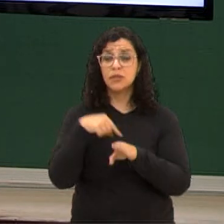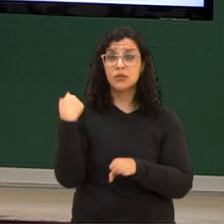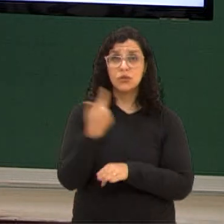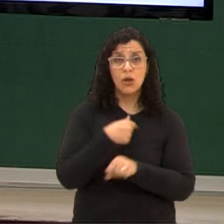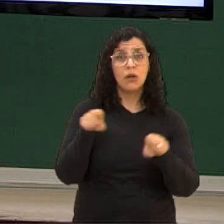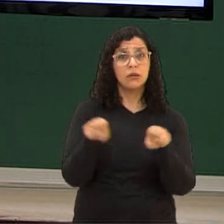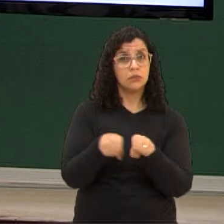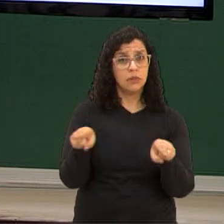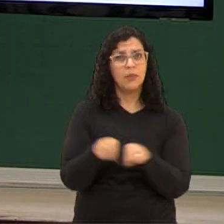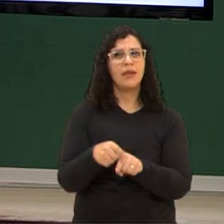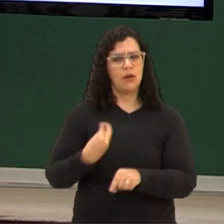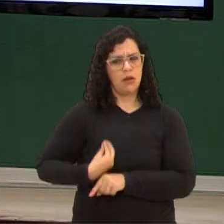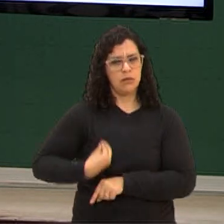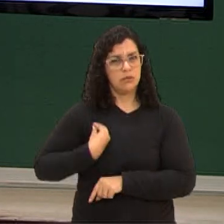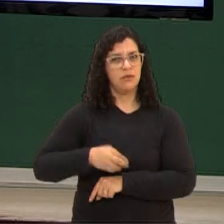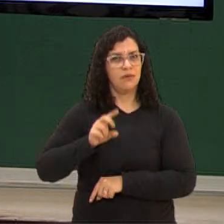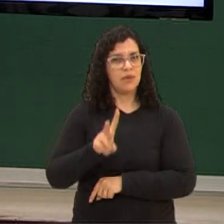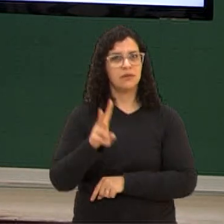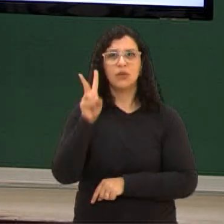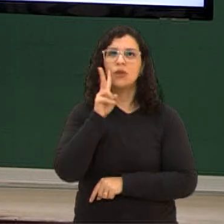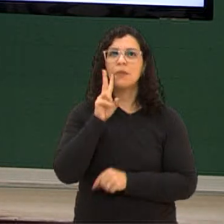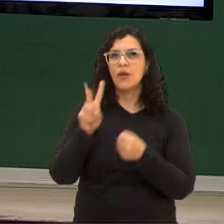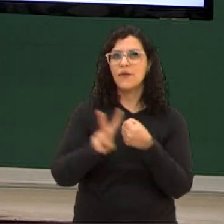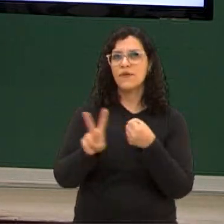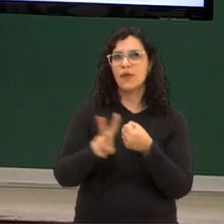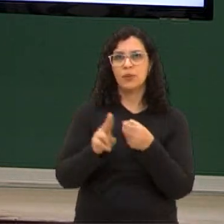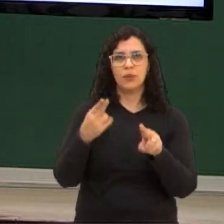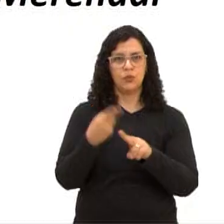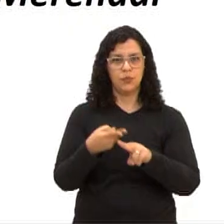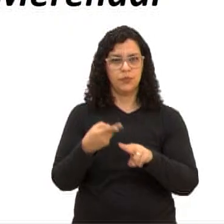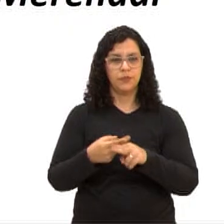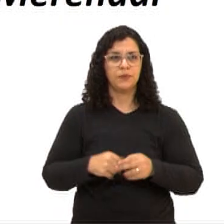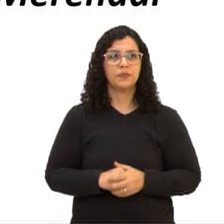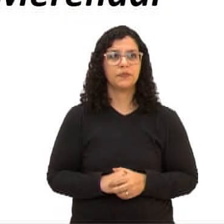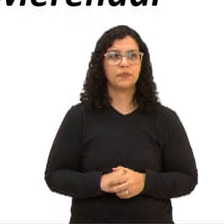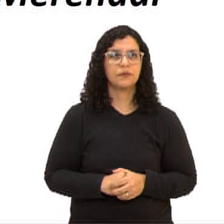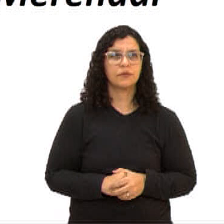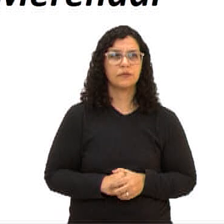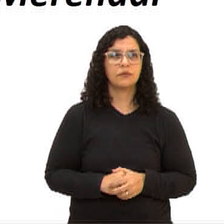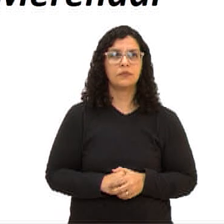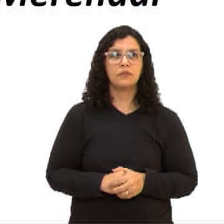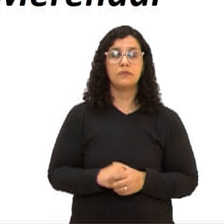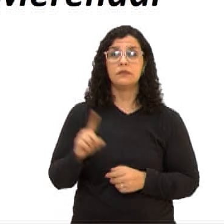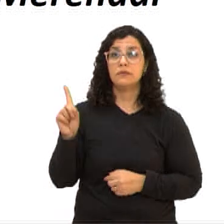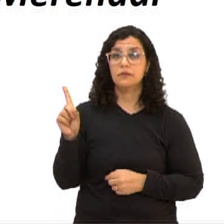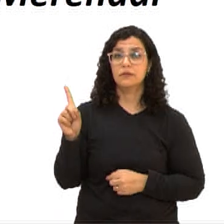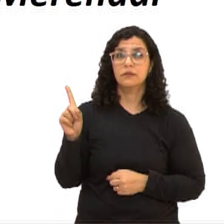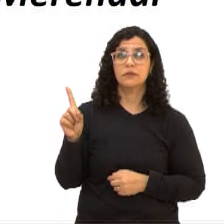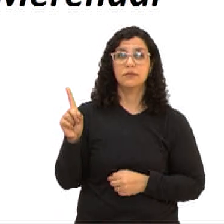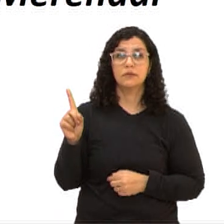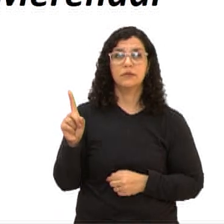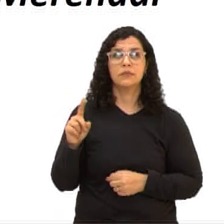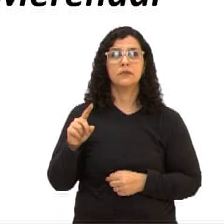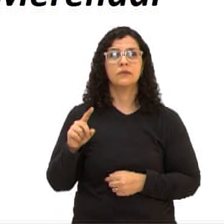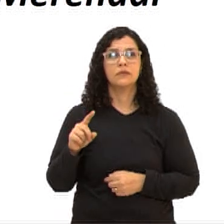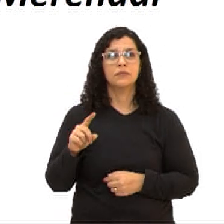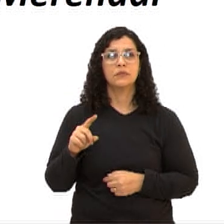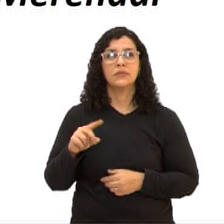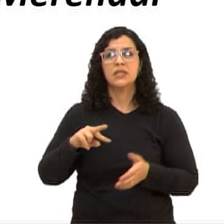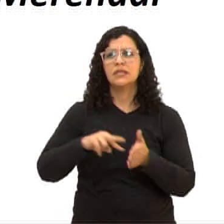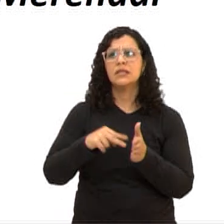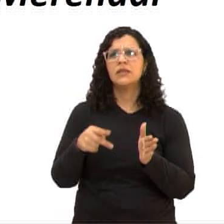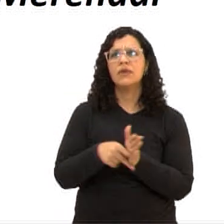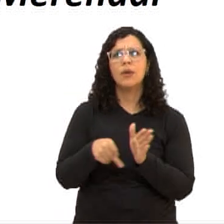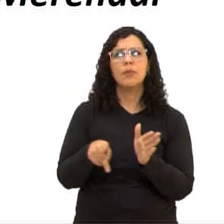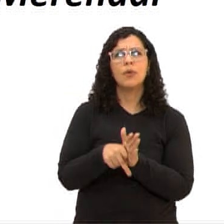dos personagens que a gente viu as historietas e também do nosso dia a dia, né? Despertar-se, ali, me despierto,